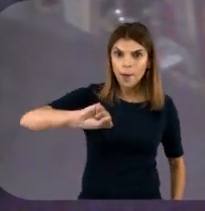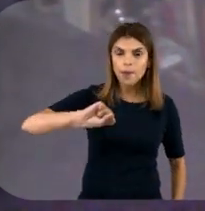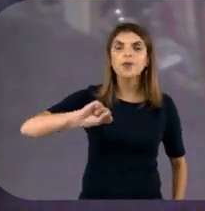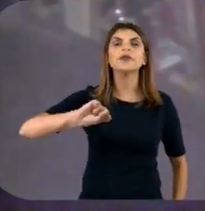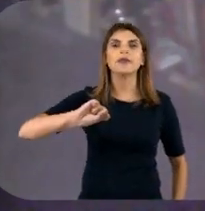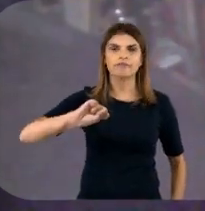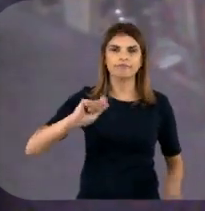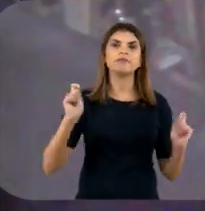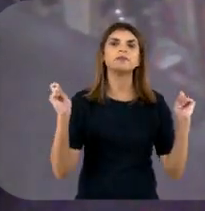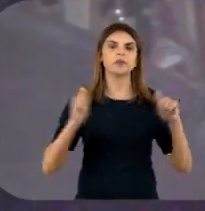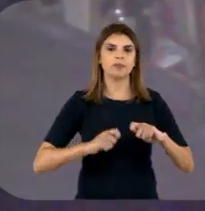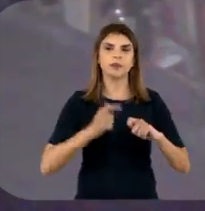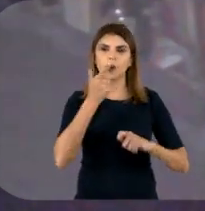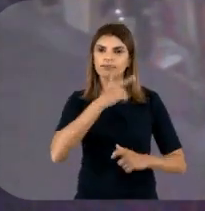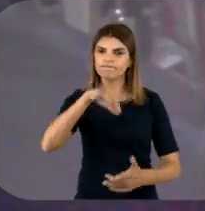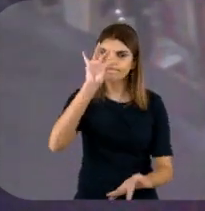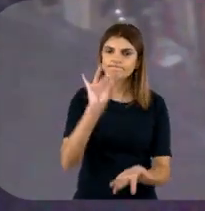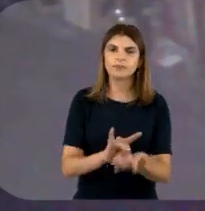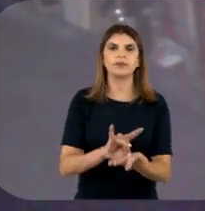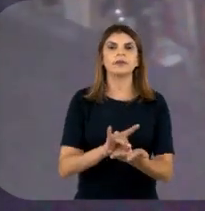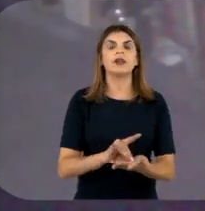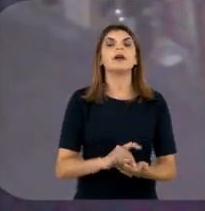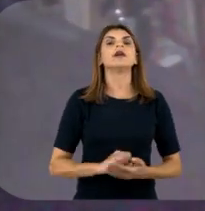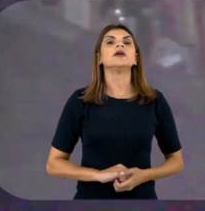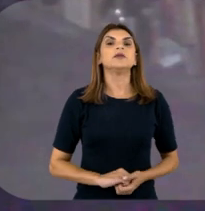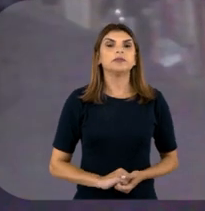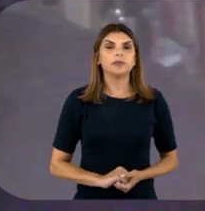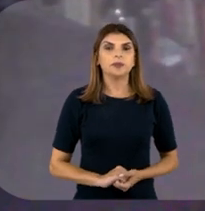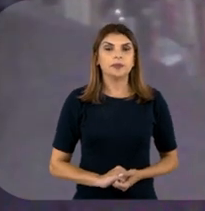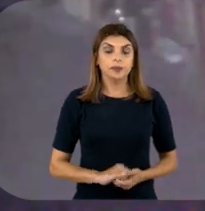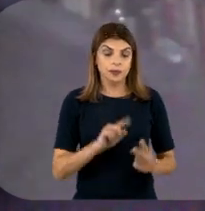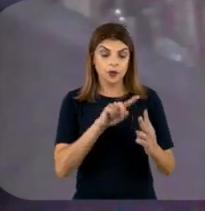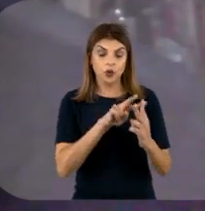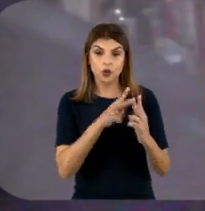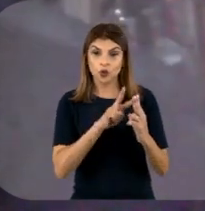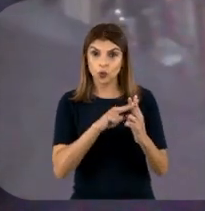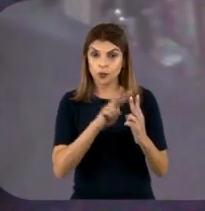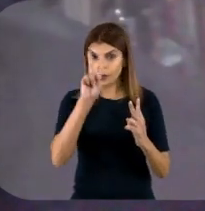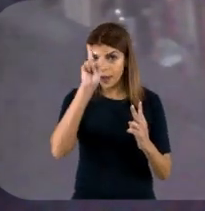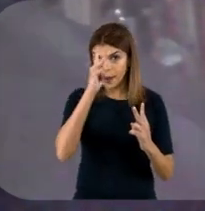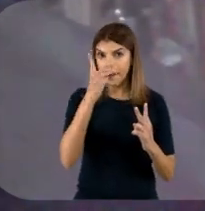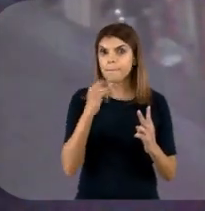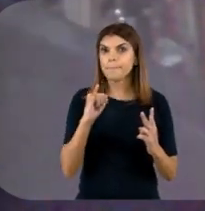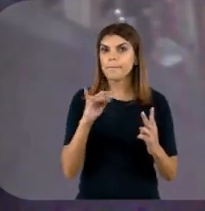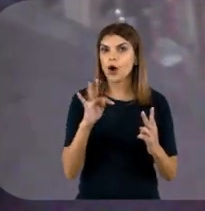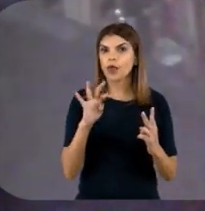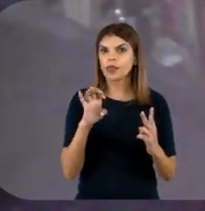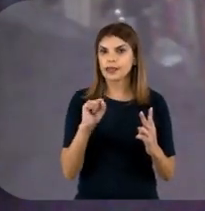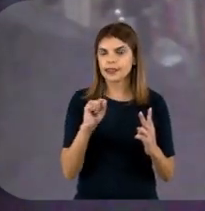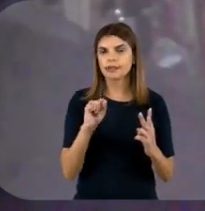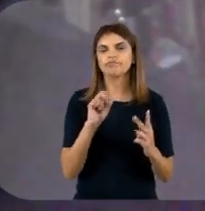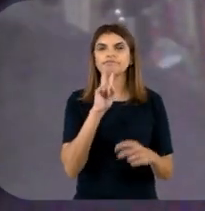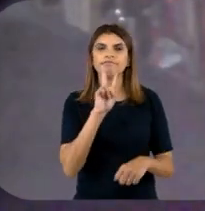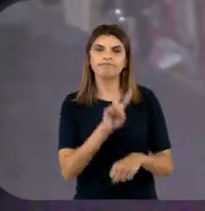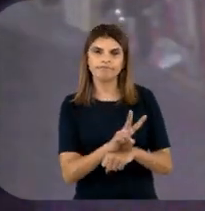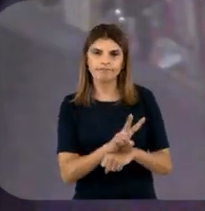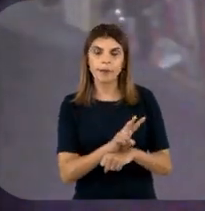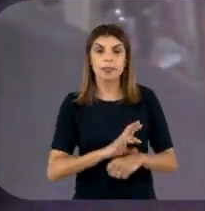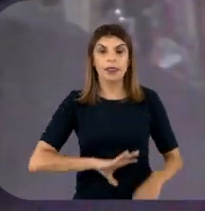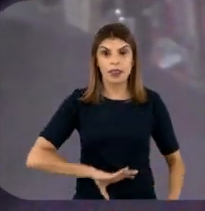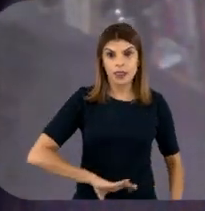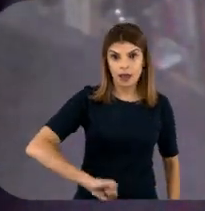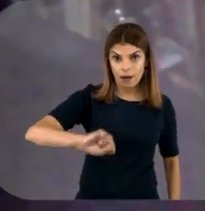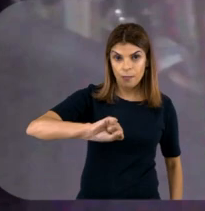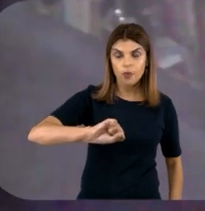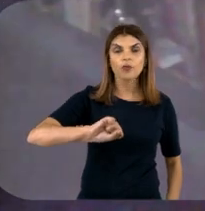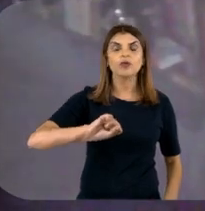nesses casos, seja efetivado. Trata-se de duas hipóteses que nós chamamos normalmente de